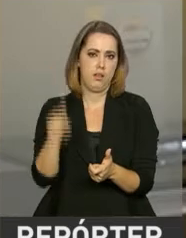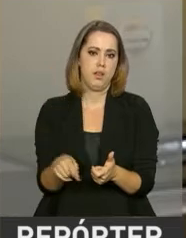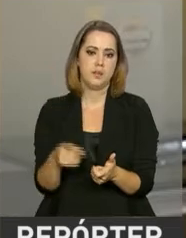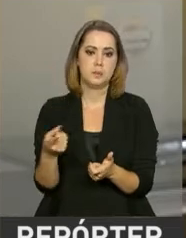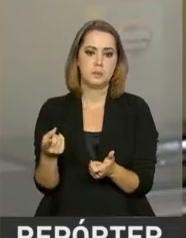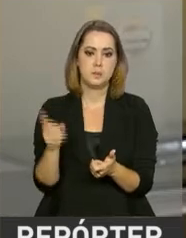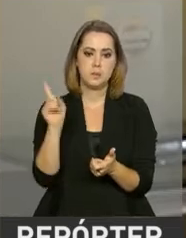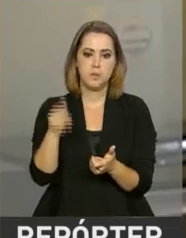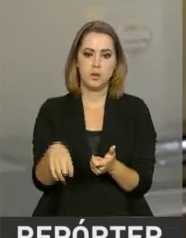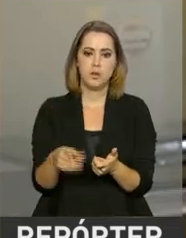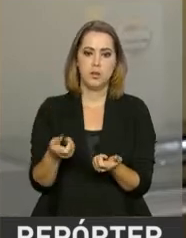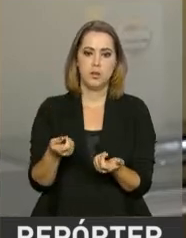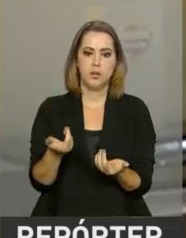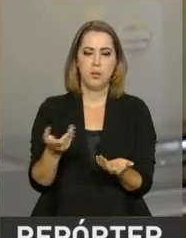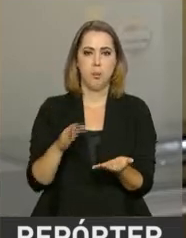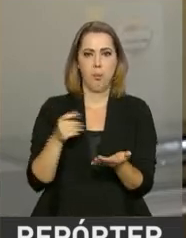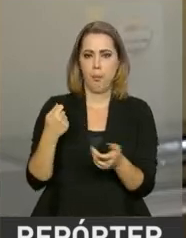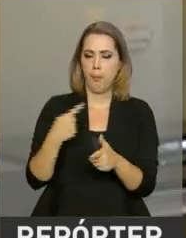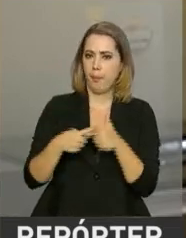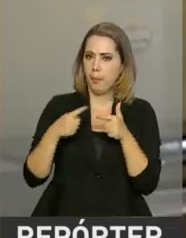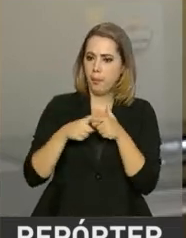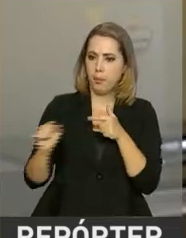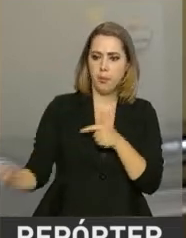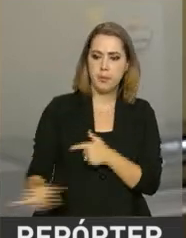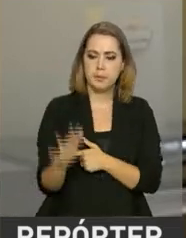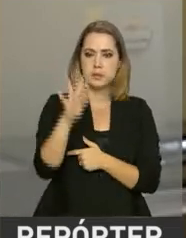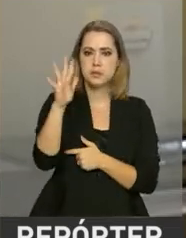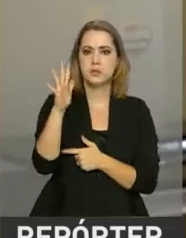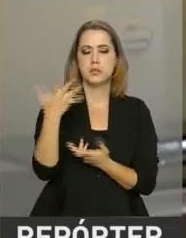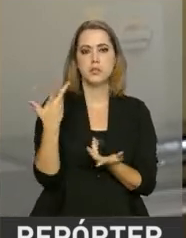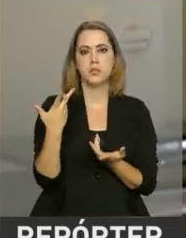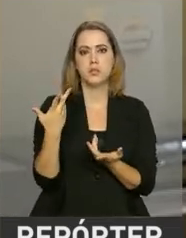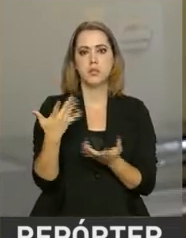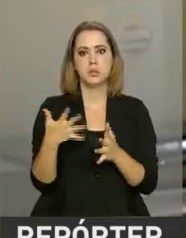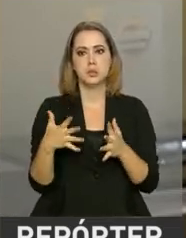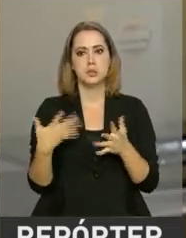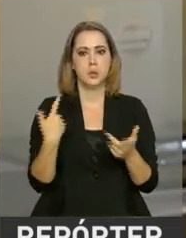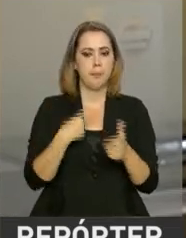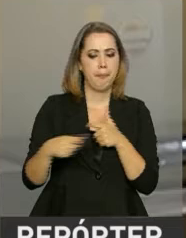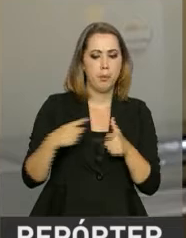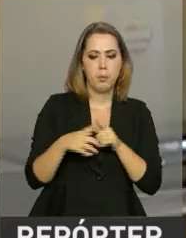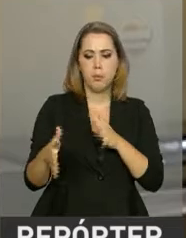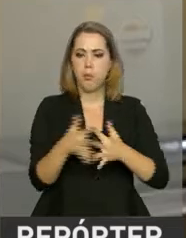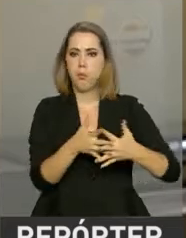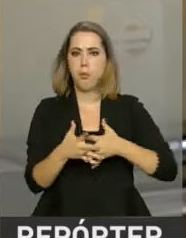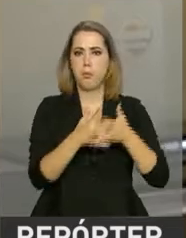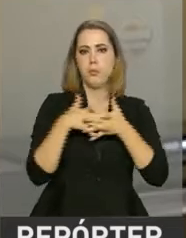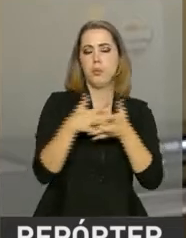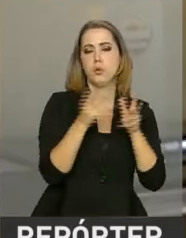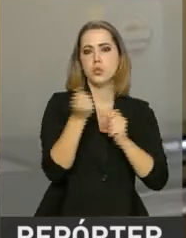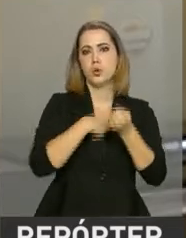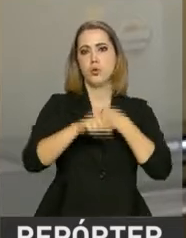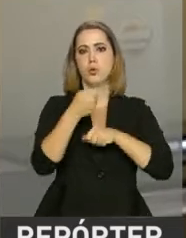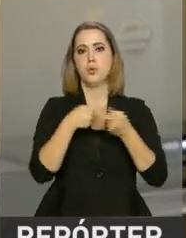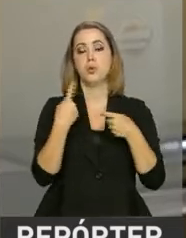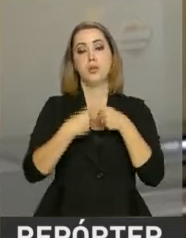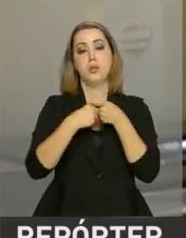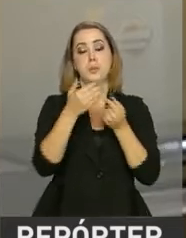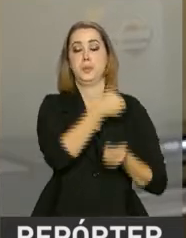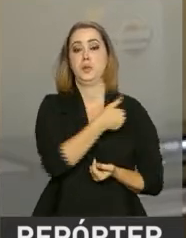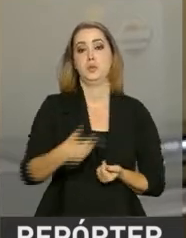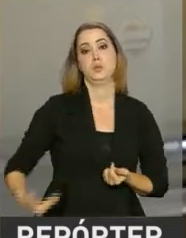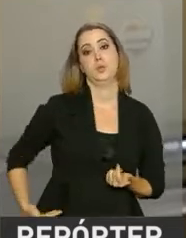afronta de pressão inflacionária inequívoca e descontrole da situação econômica porque o governo que seria